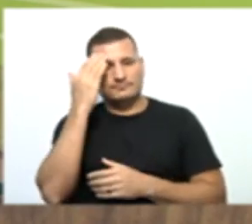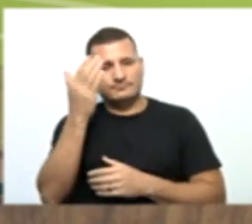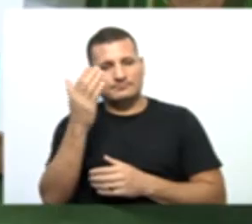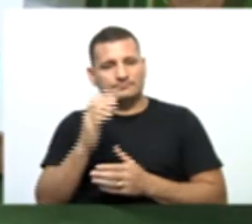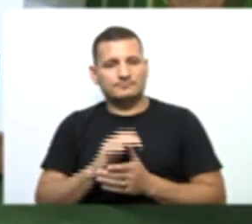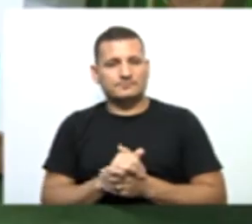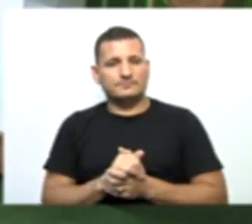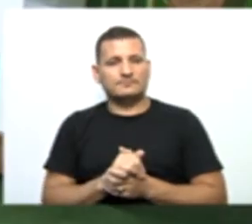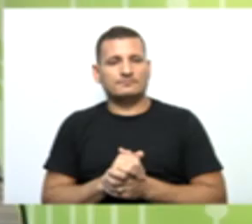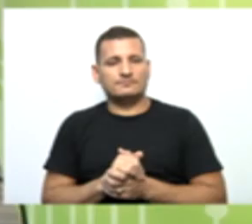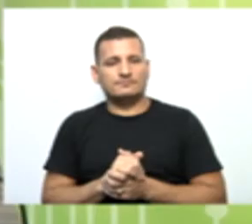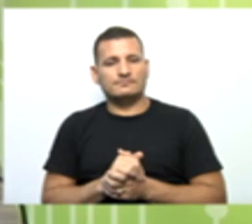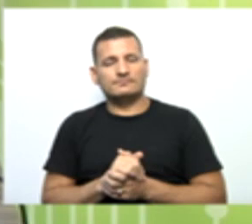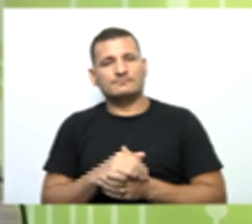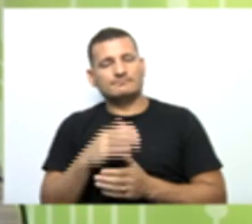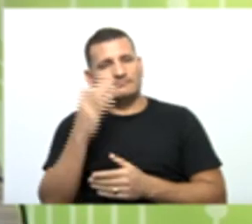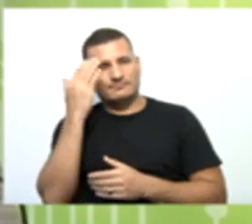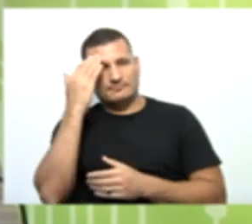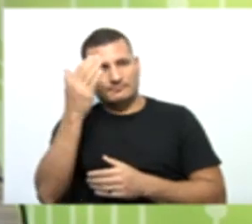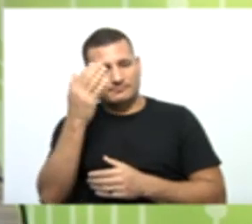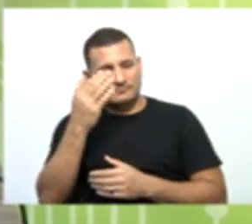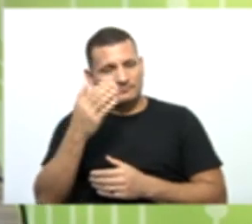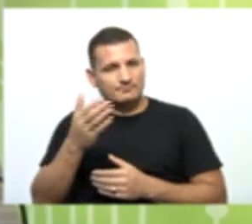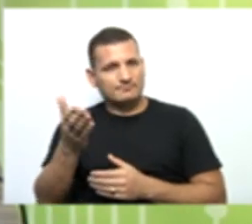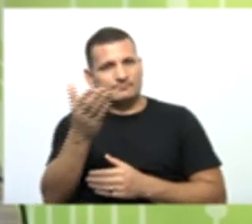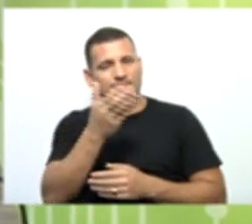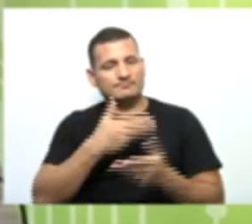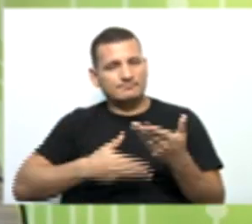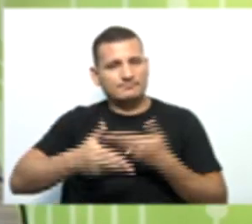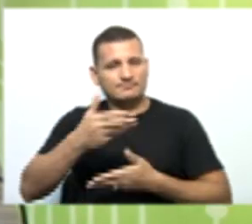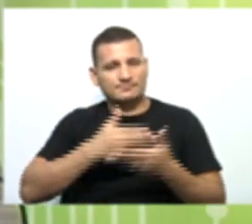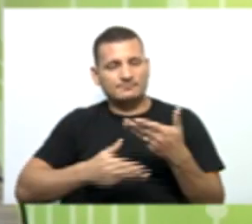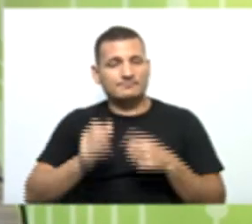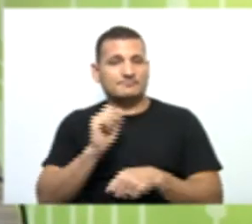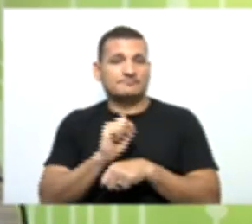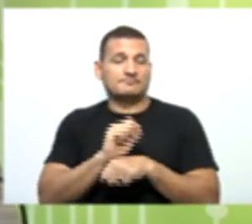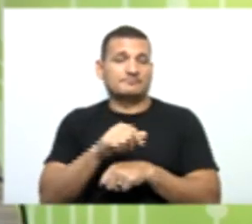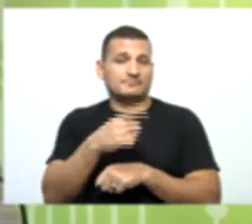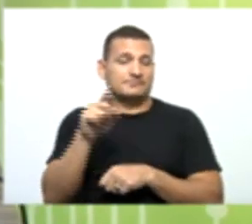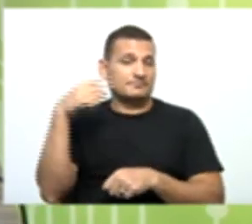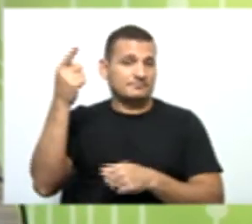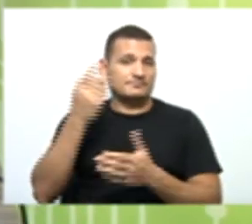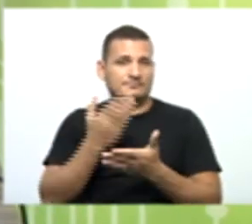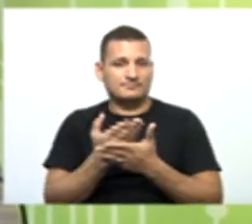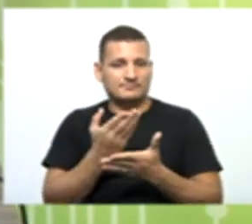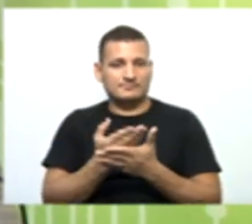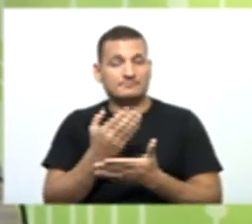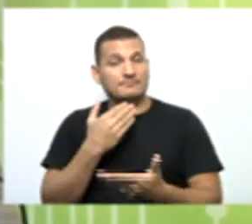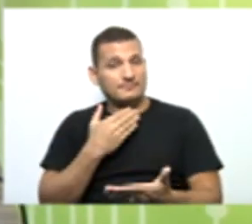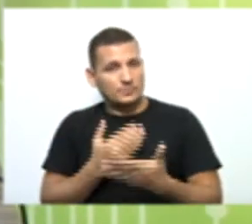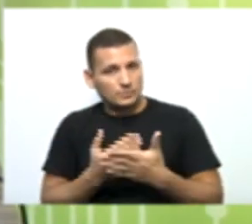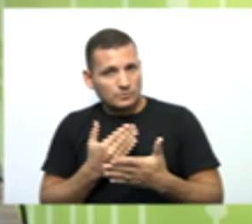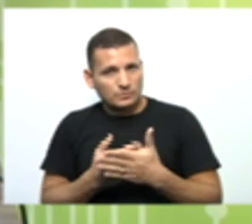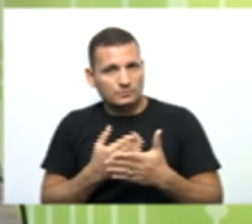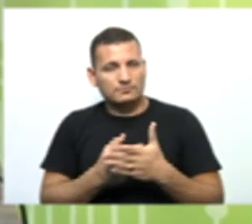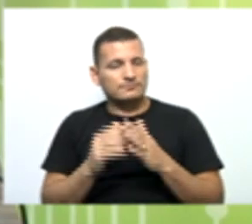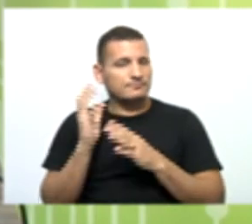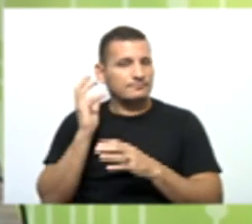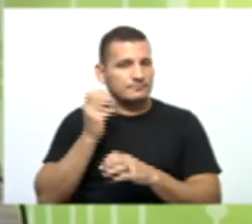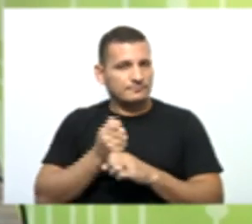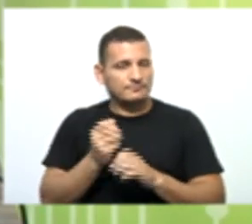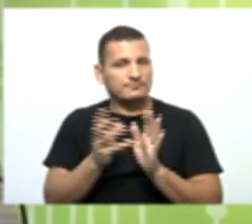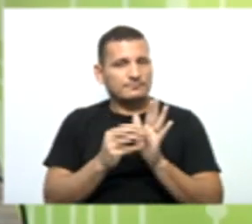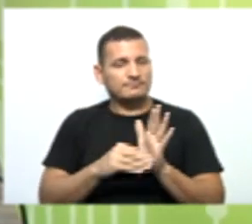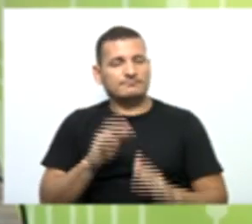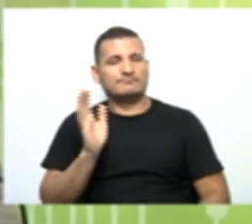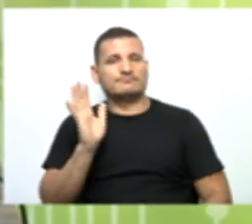obrigado. É isso aí, pessoal. Obrigado pela participação de vocês. Esperamos vocês na próxima aula. Estudem, revisem esse conteúdo e